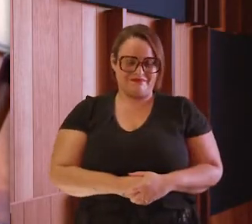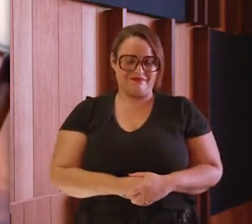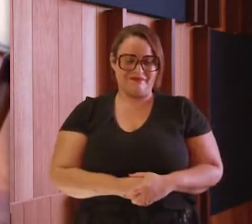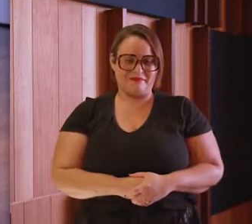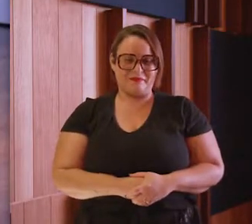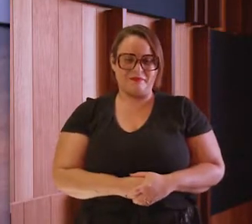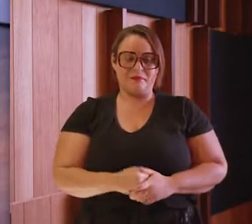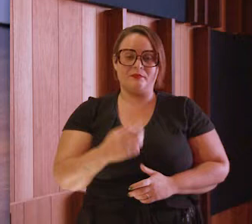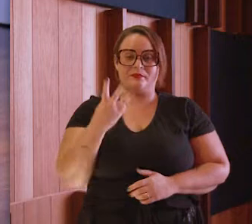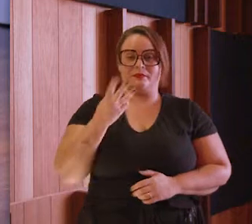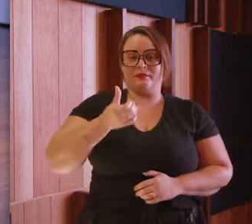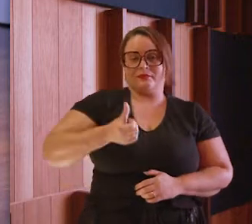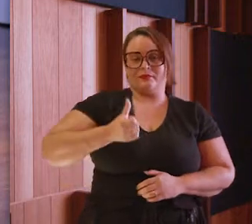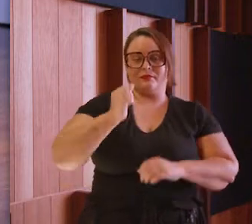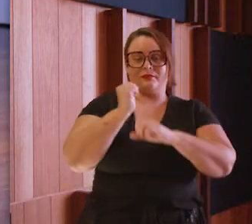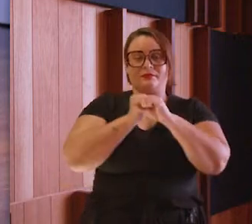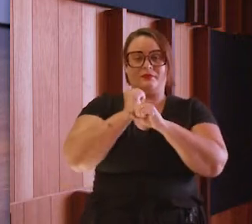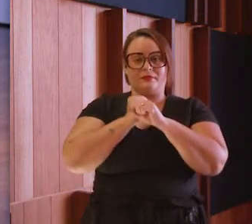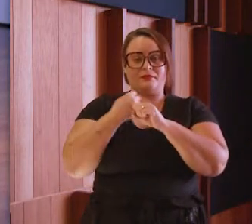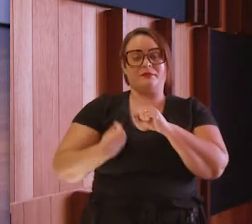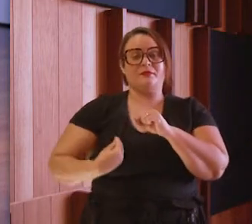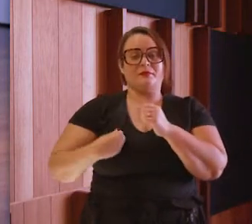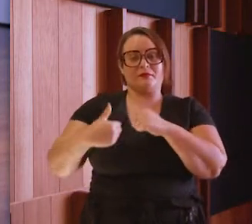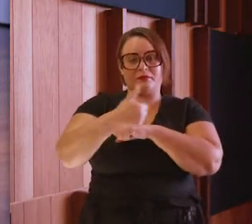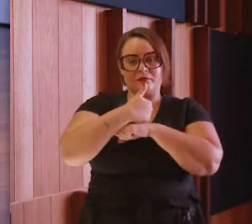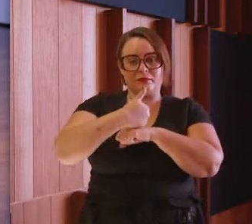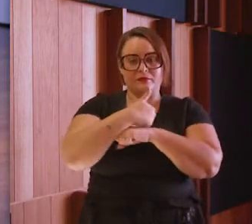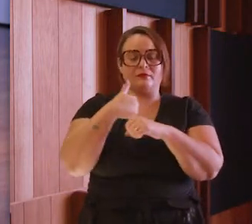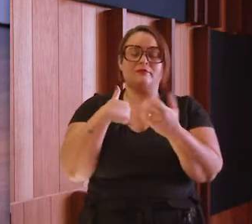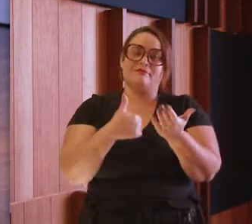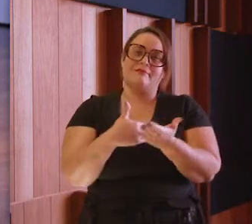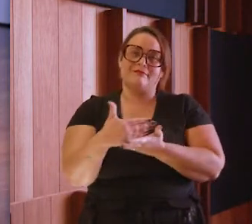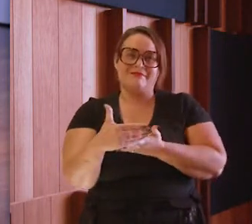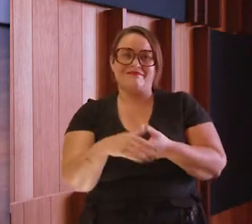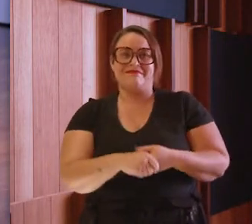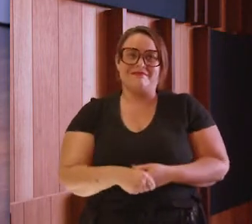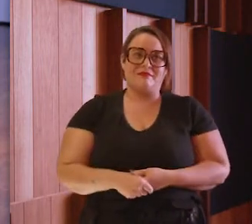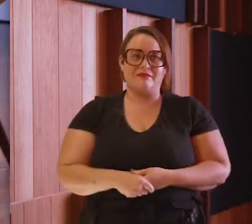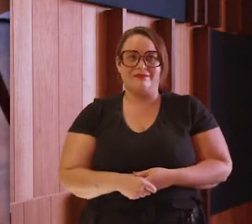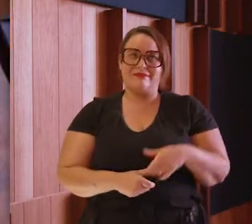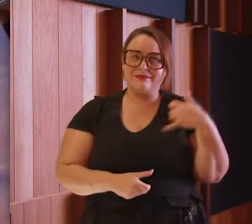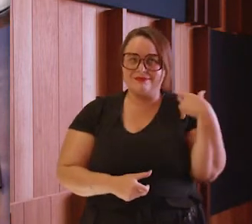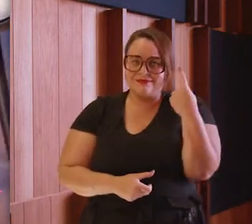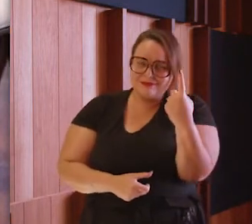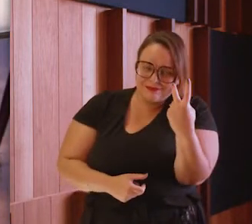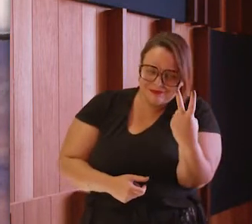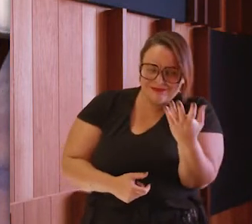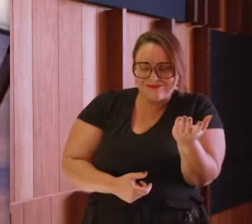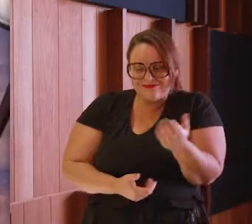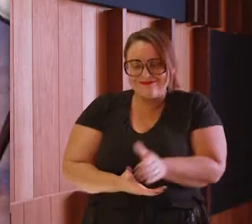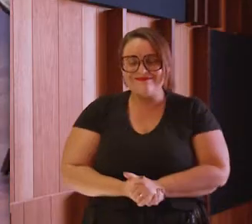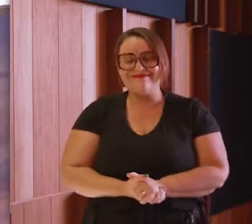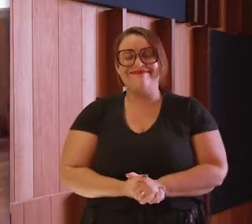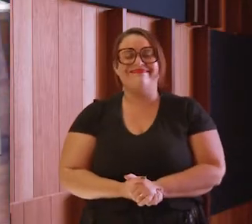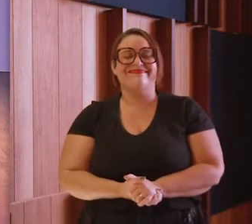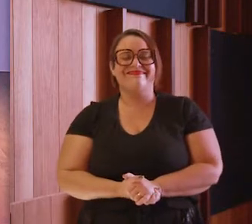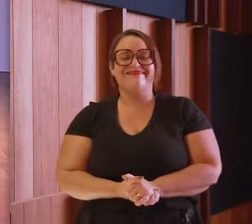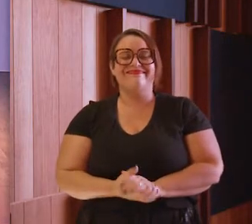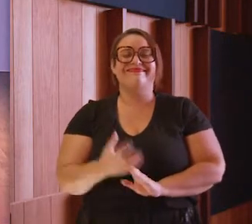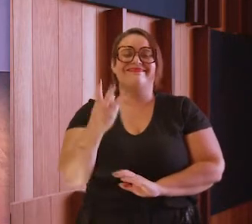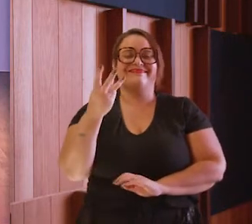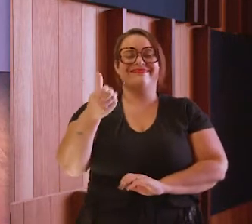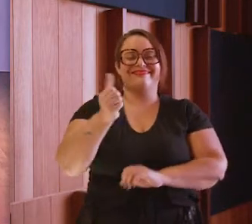36 anos de carreira, eu comecei aos 12 anos de idade, em 36 anos de